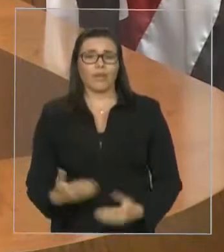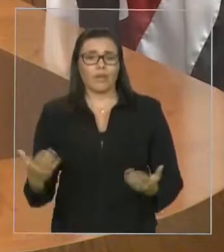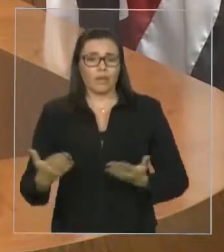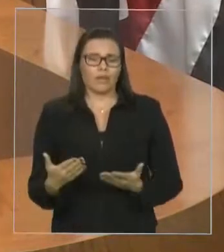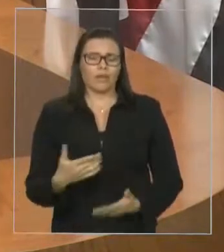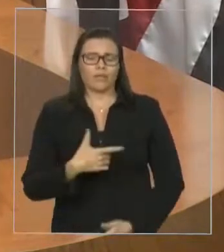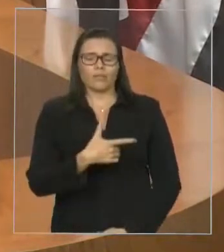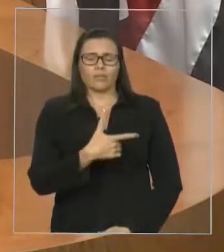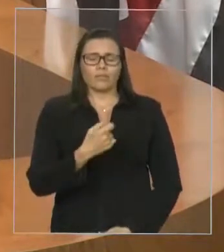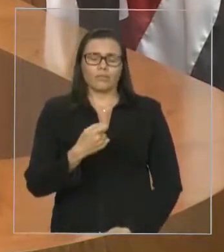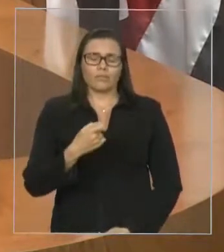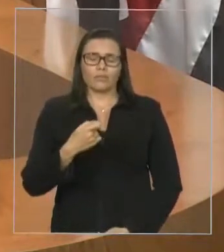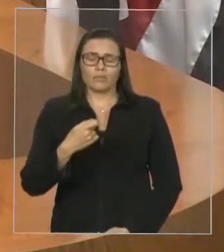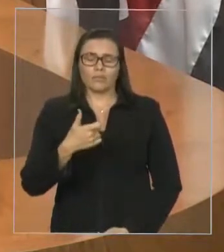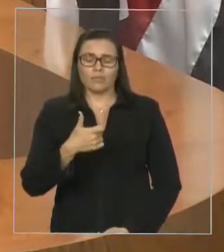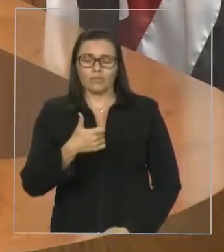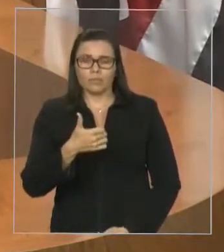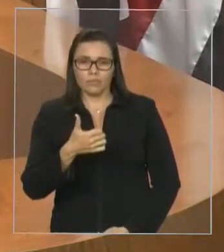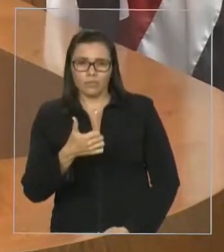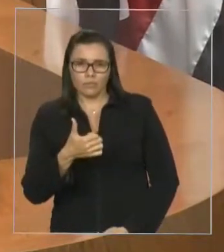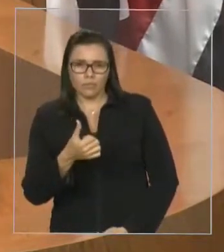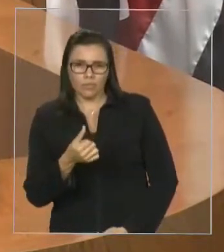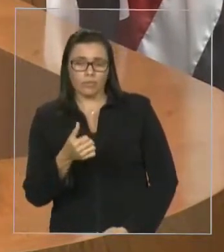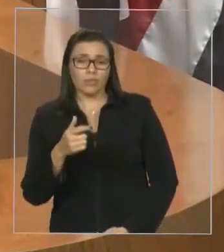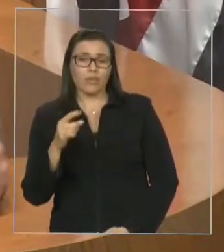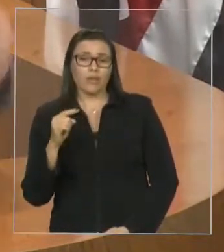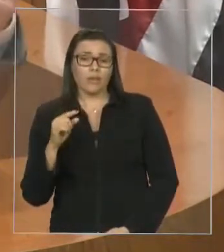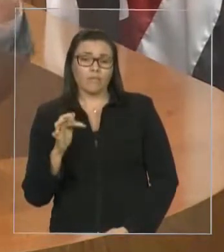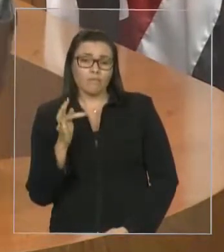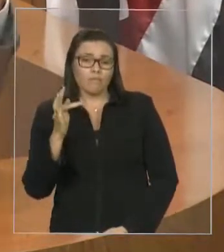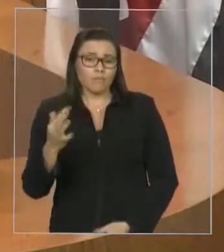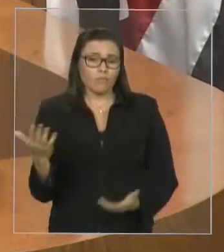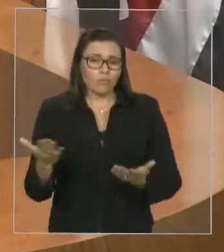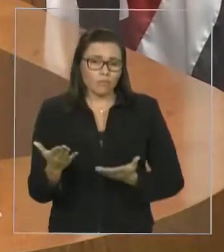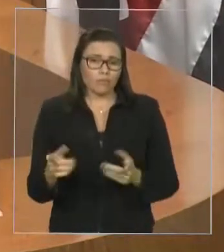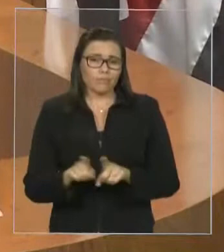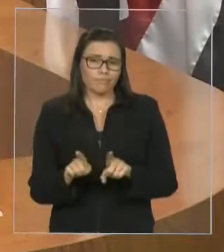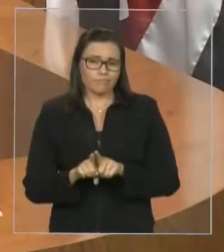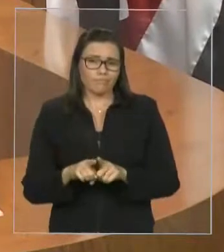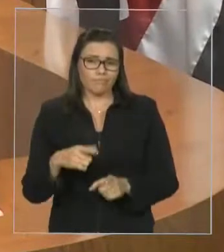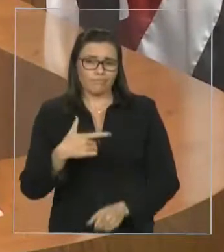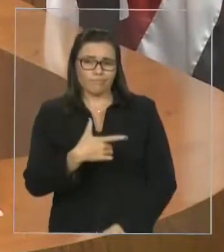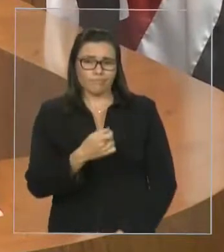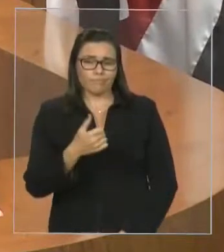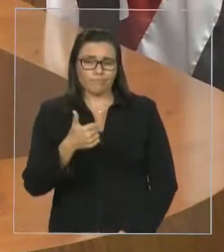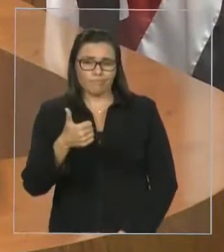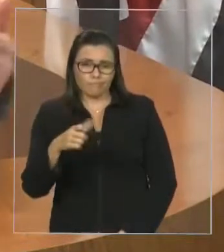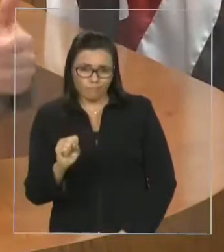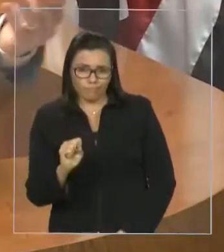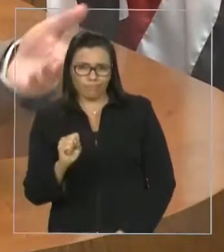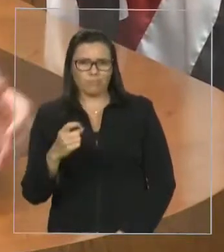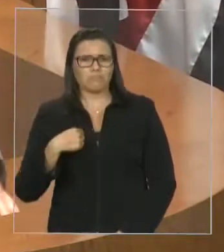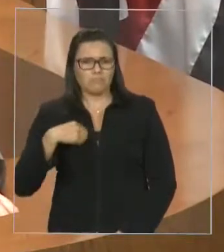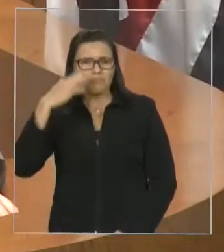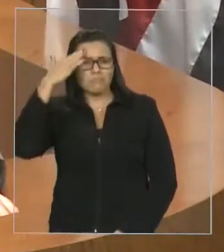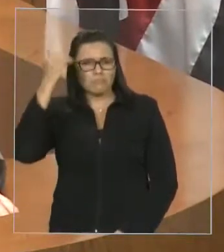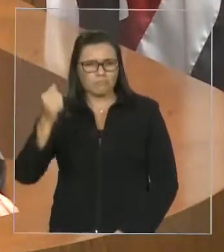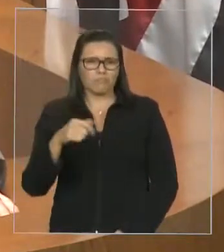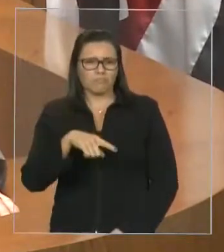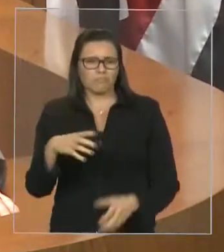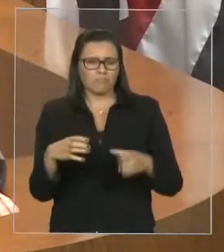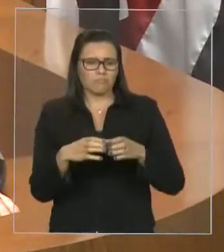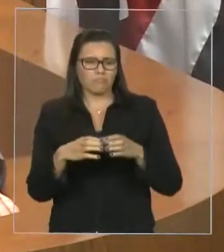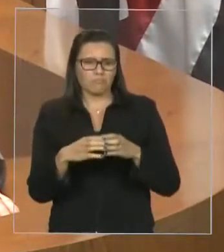derrota em 2018, porque o povo do Maranhão não haverá de querer experimentar tempos tão sombrios que passaram décadas